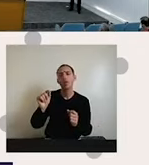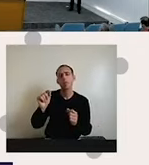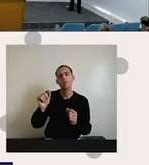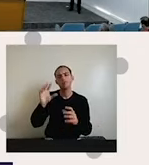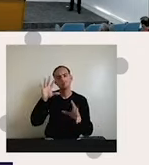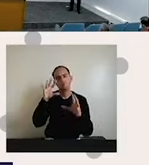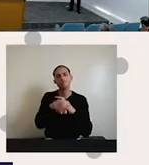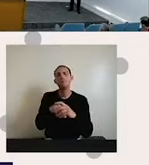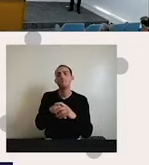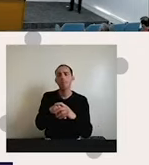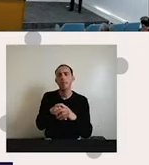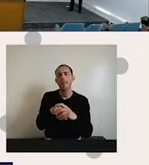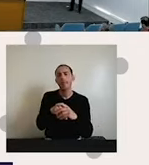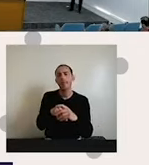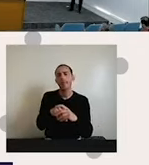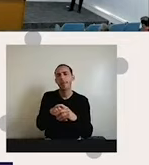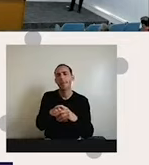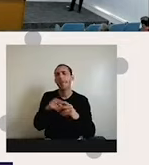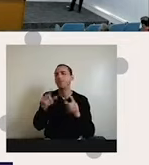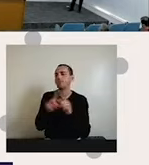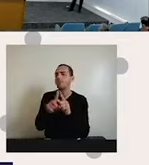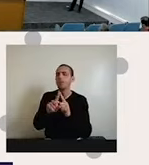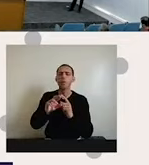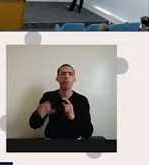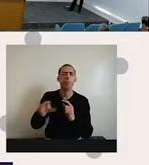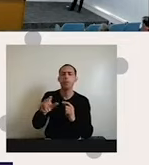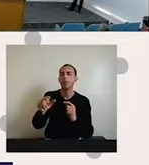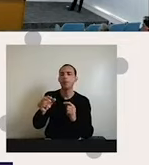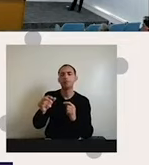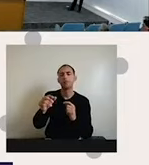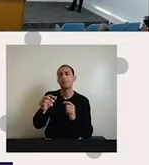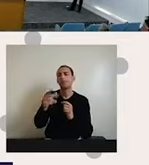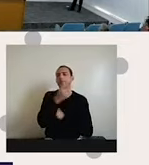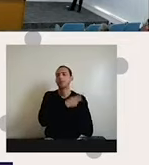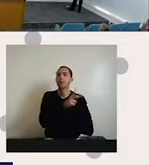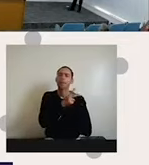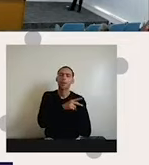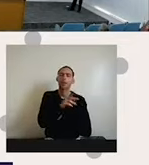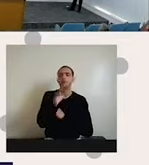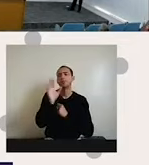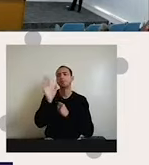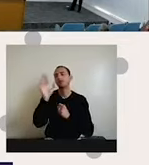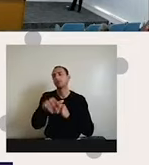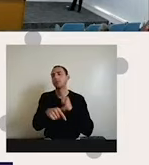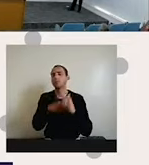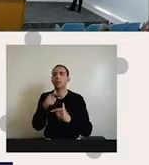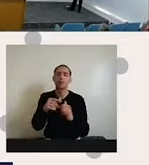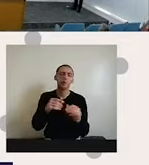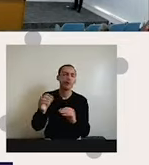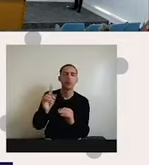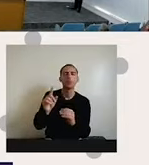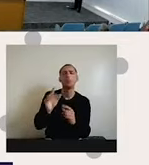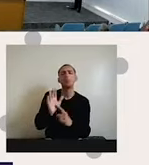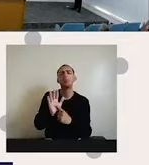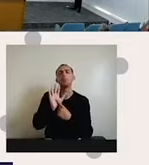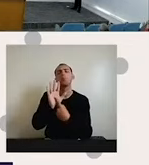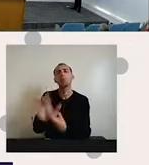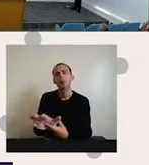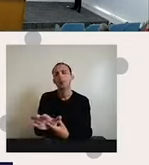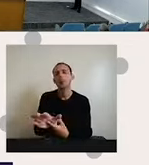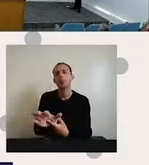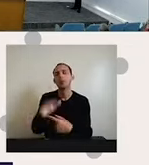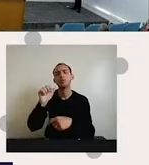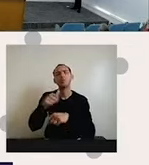precisar passar na perícia, tem que ser dada uma via para o trabalhador levar e apresentar na perícia, que facilita o estabelecimento do nexo. Discutir,